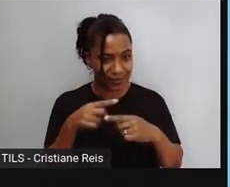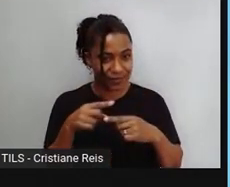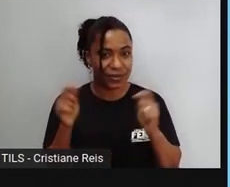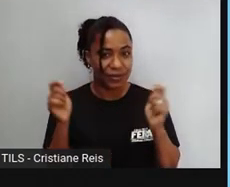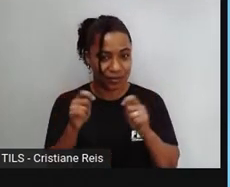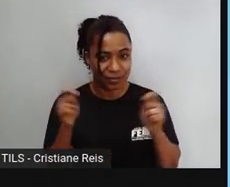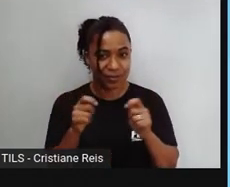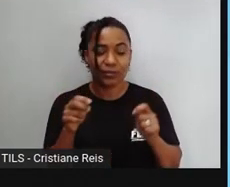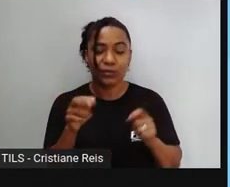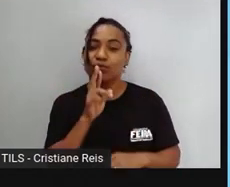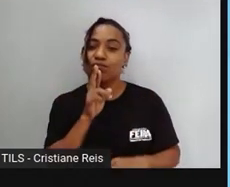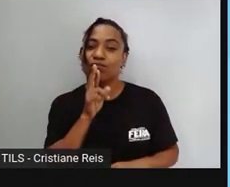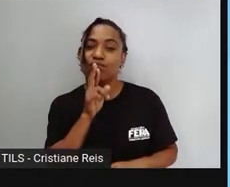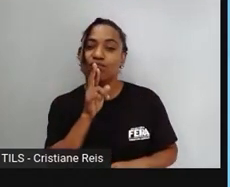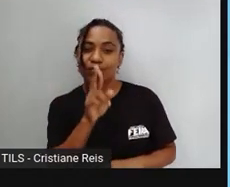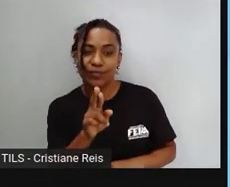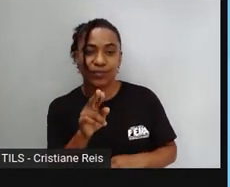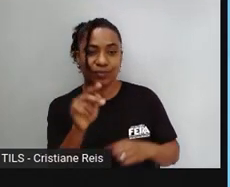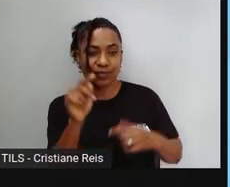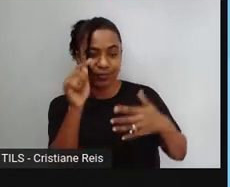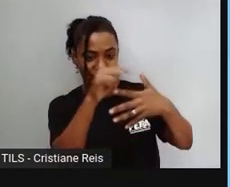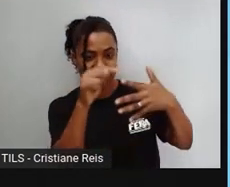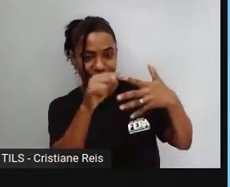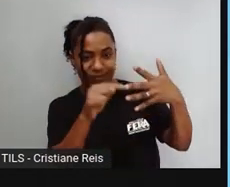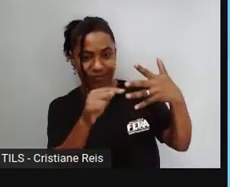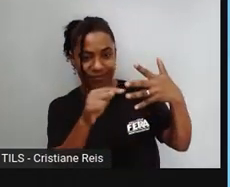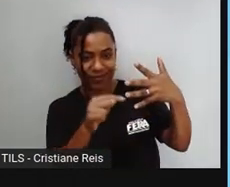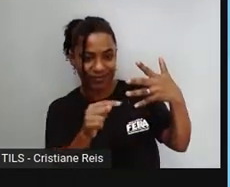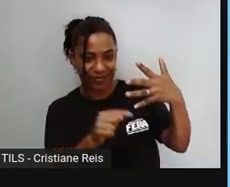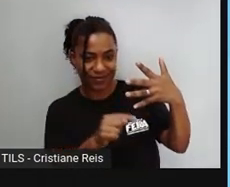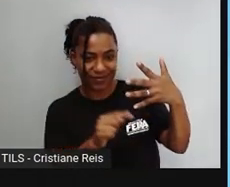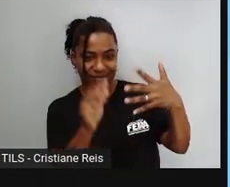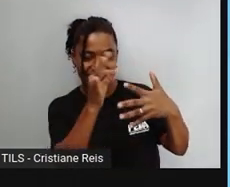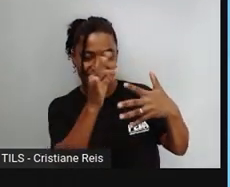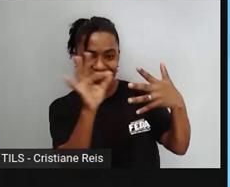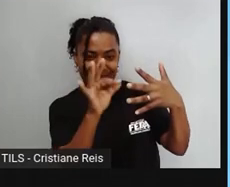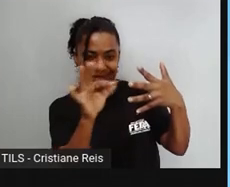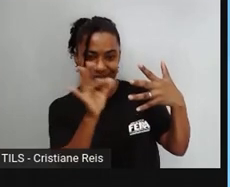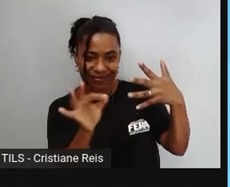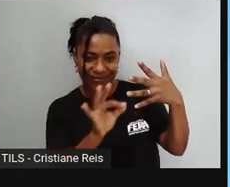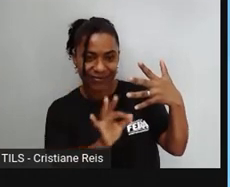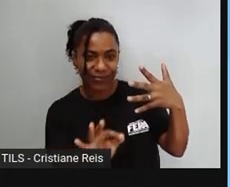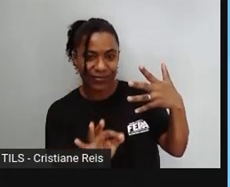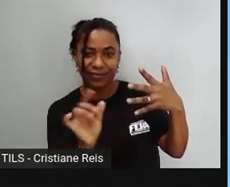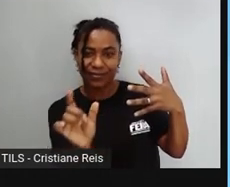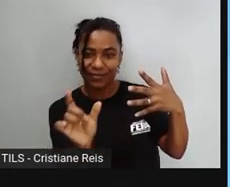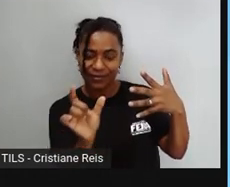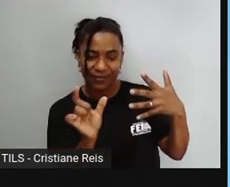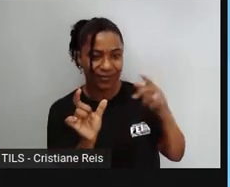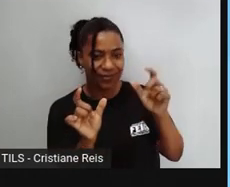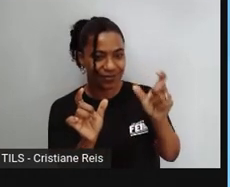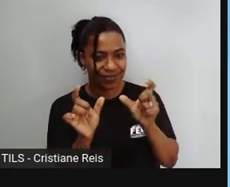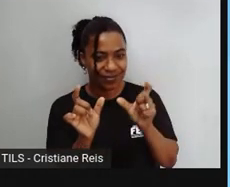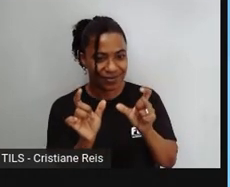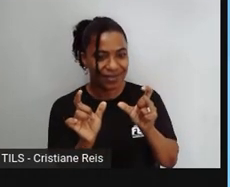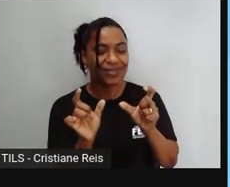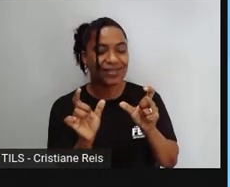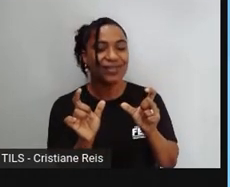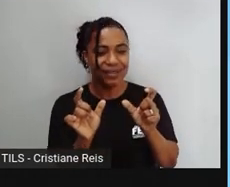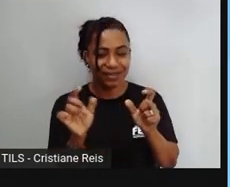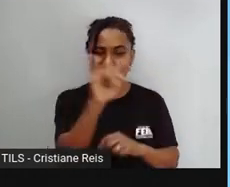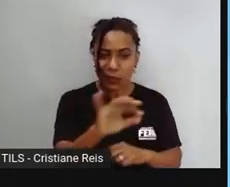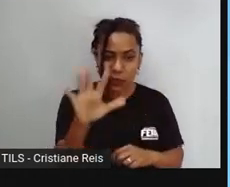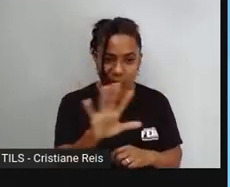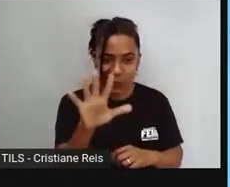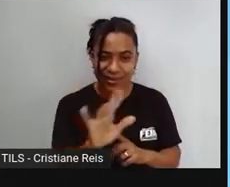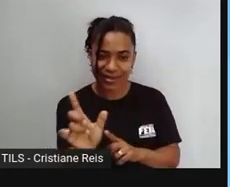as respostas e, novamente, observar cada imagem relacionada ao